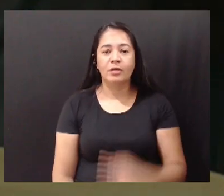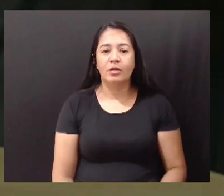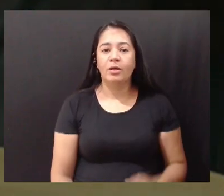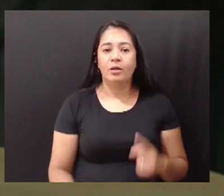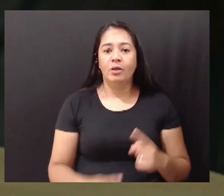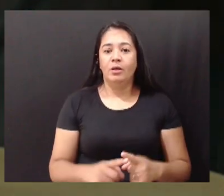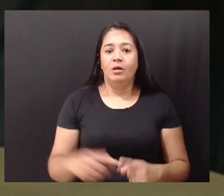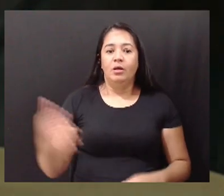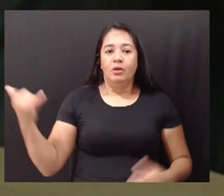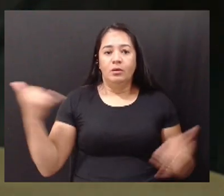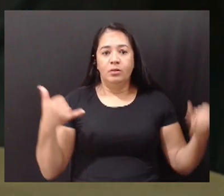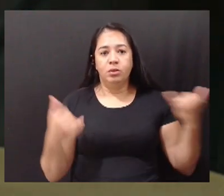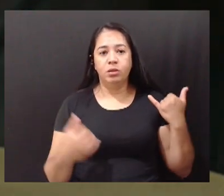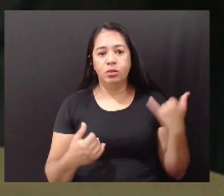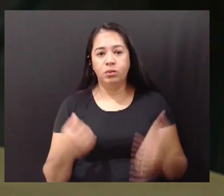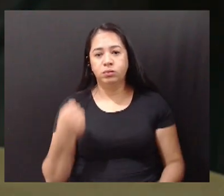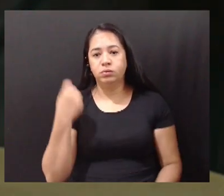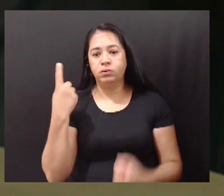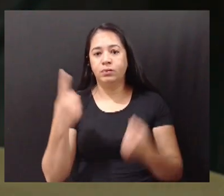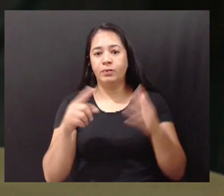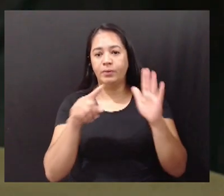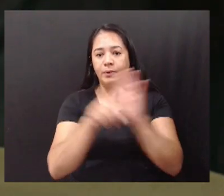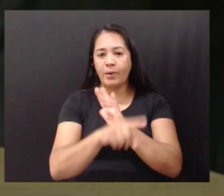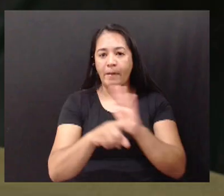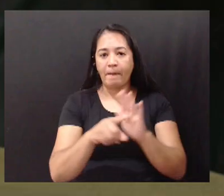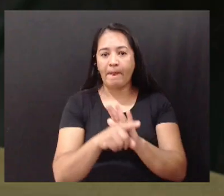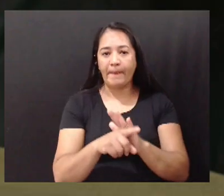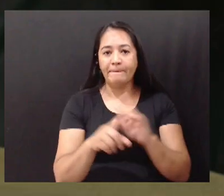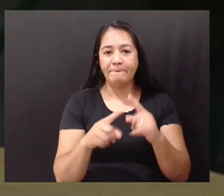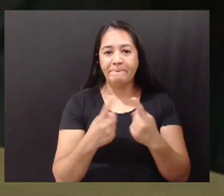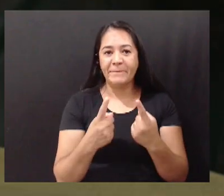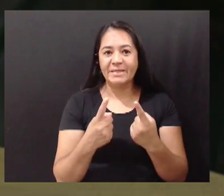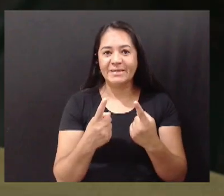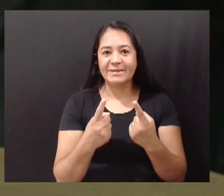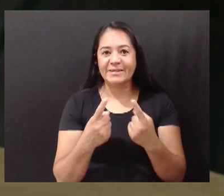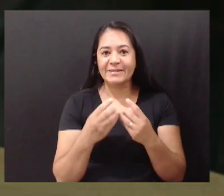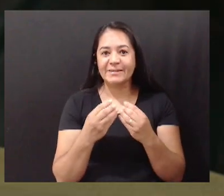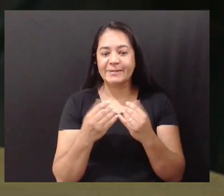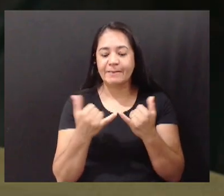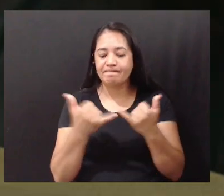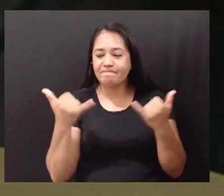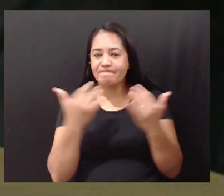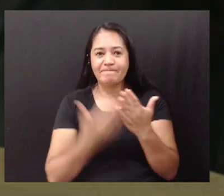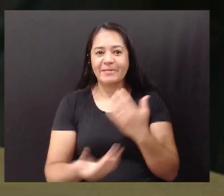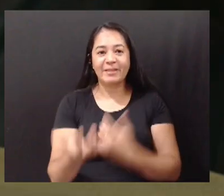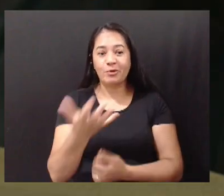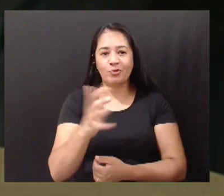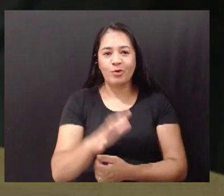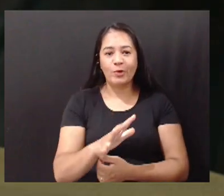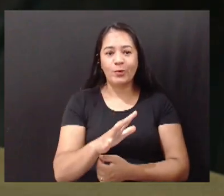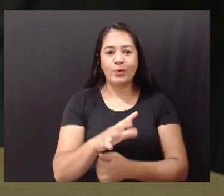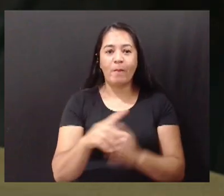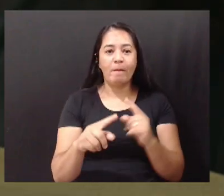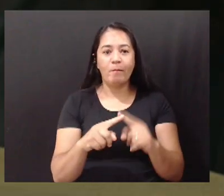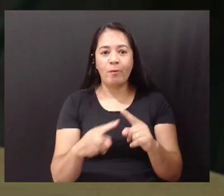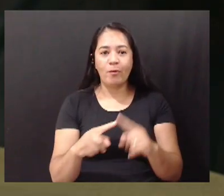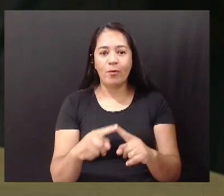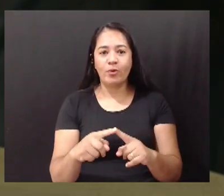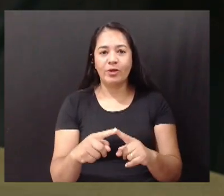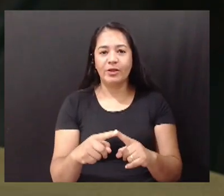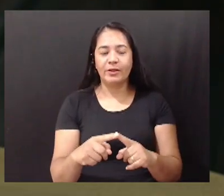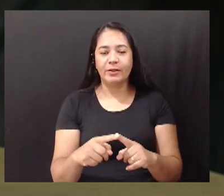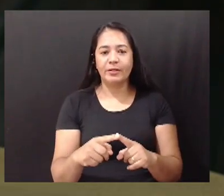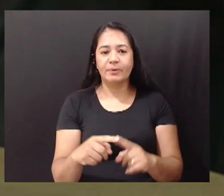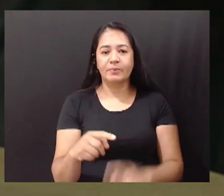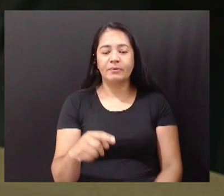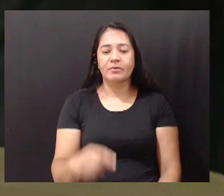algumas perguntas dos telespectadores, mas eu não quero perder a linha de raciocínio, porque eu gostaria que a doutora